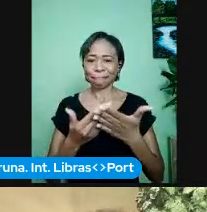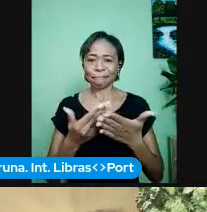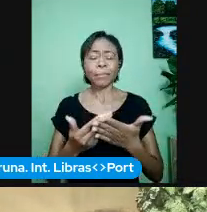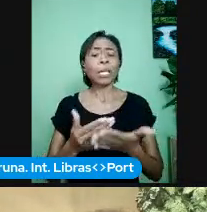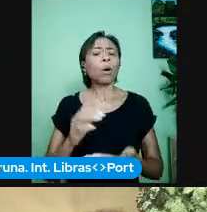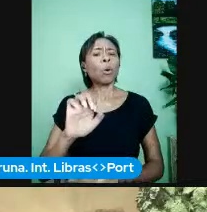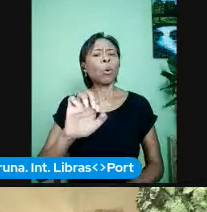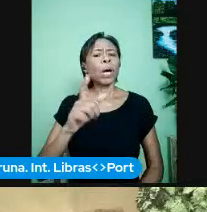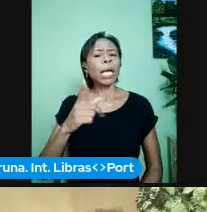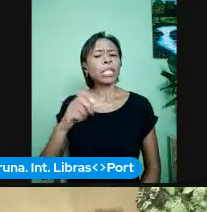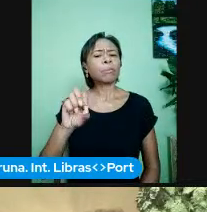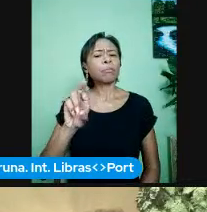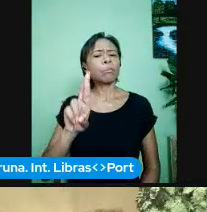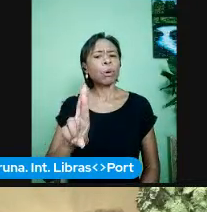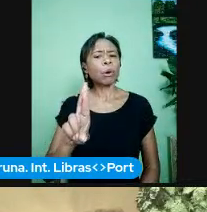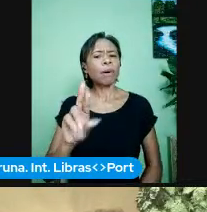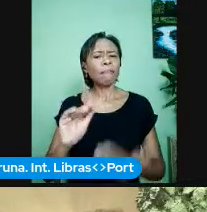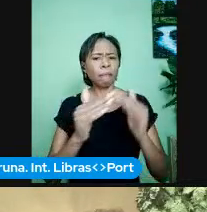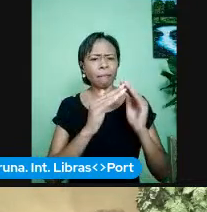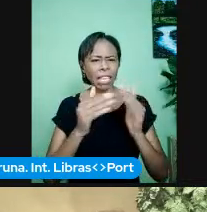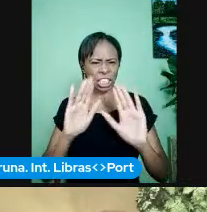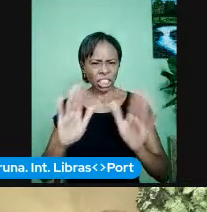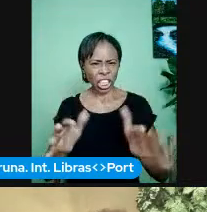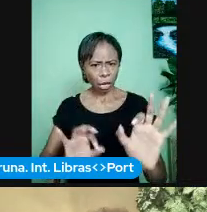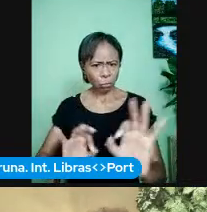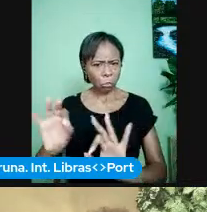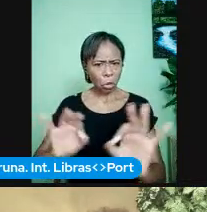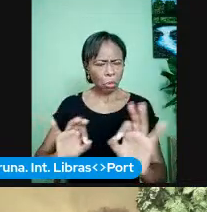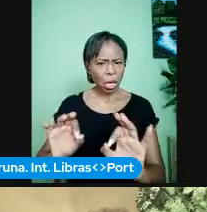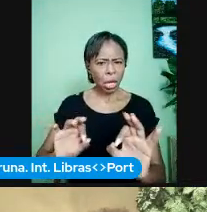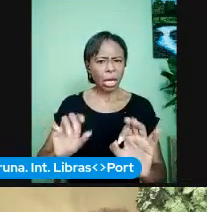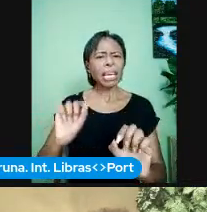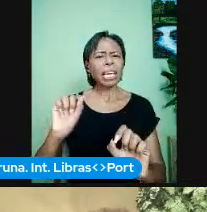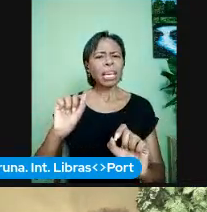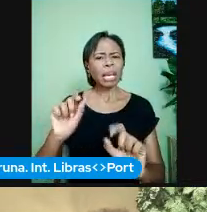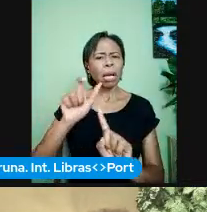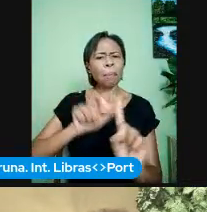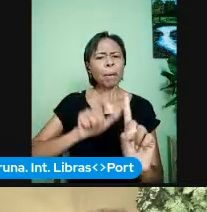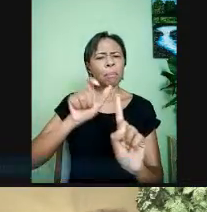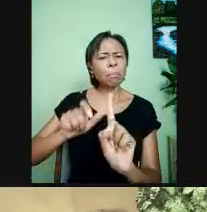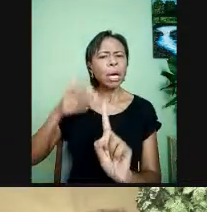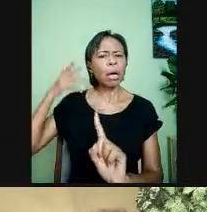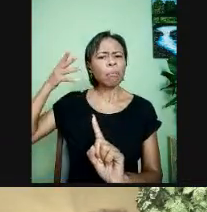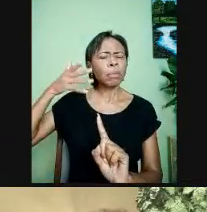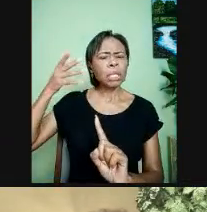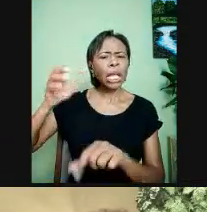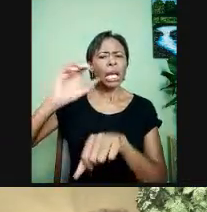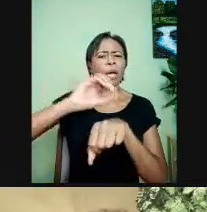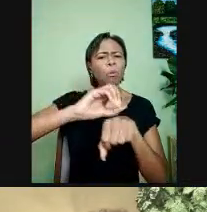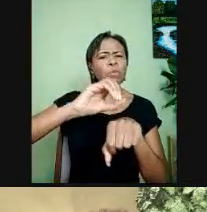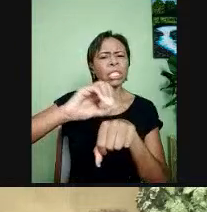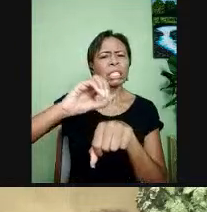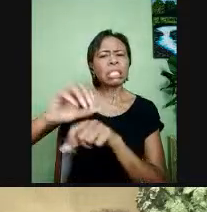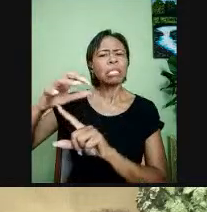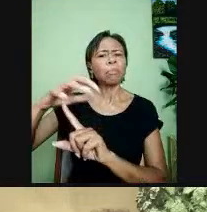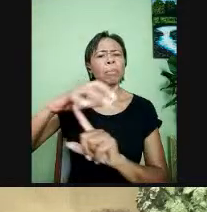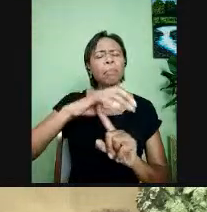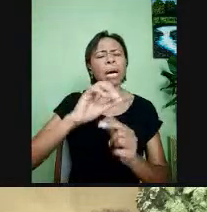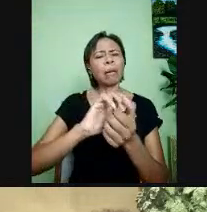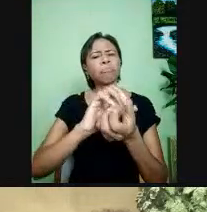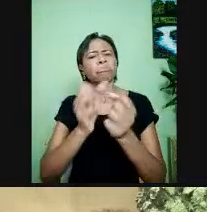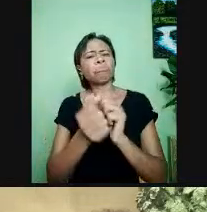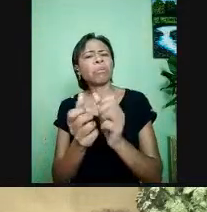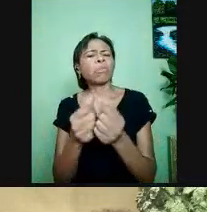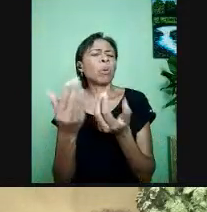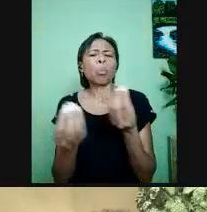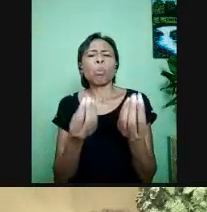Expo Favela já está montado, quem vai expor? As artes, o artesanato, o que que se expõe? Ah, aproveitar essa